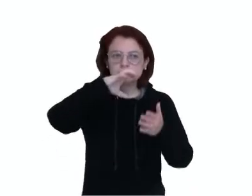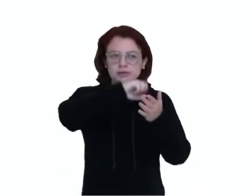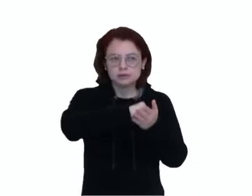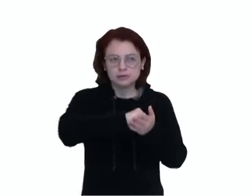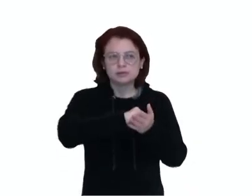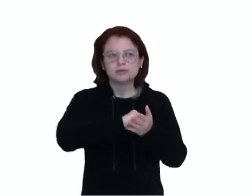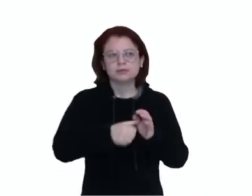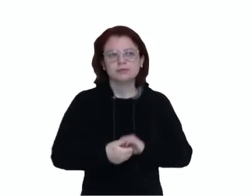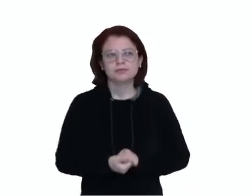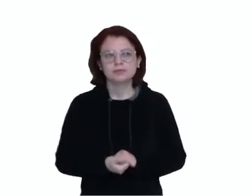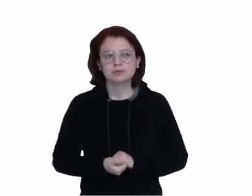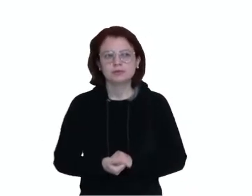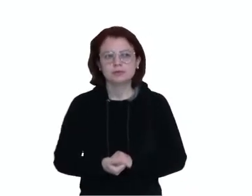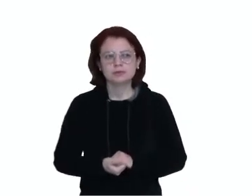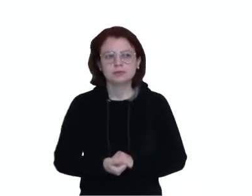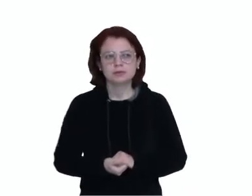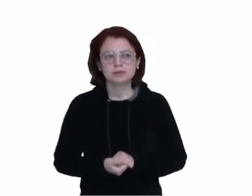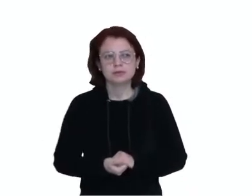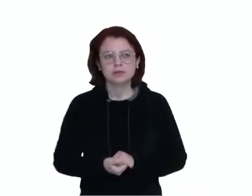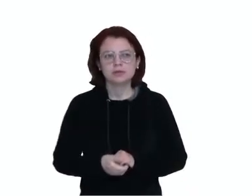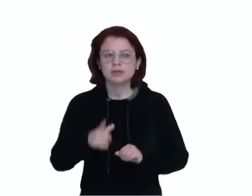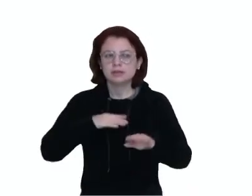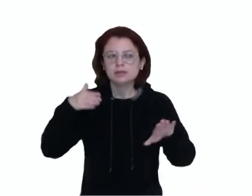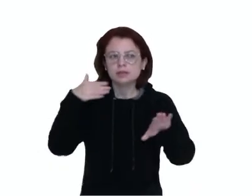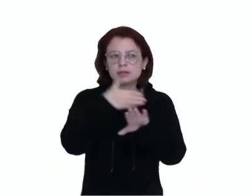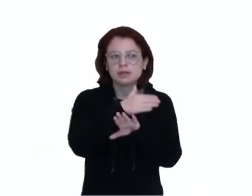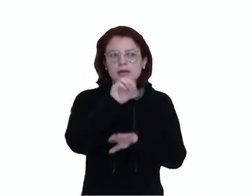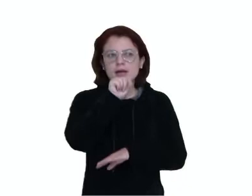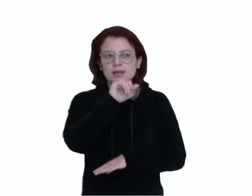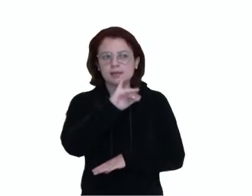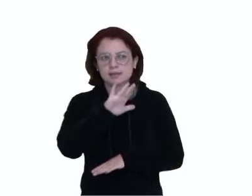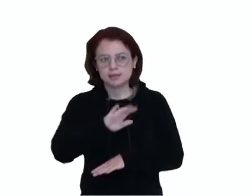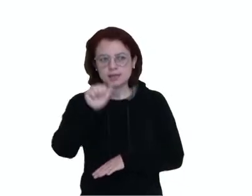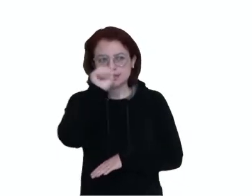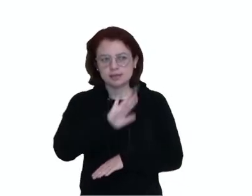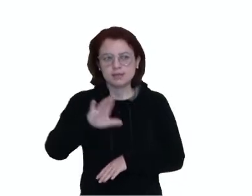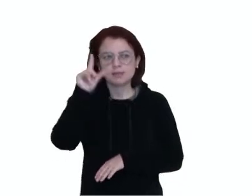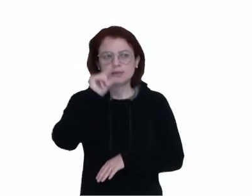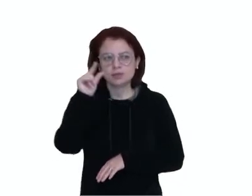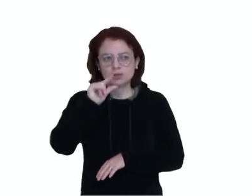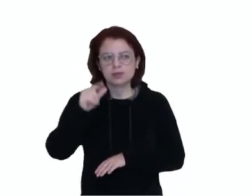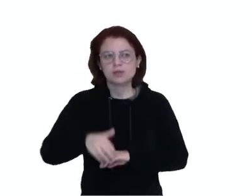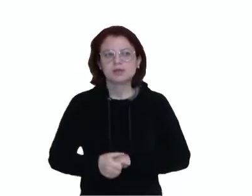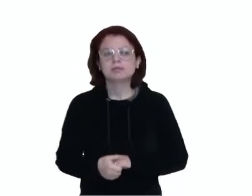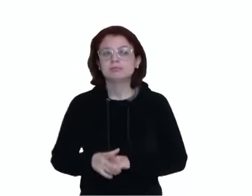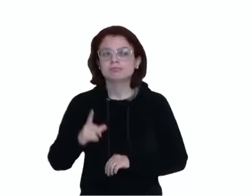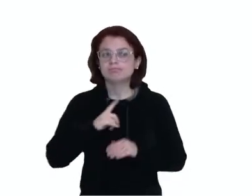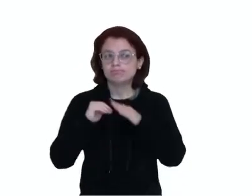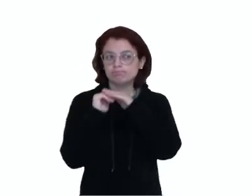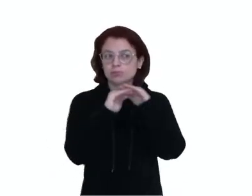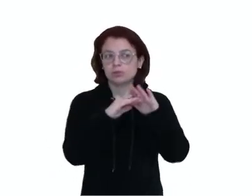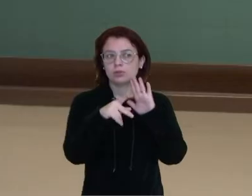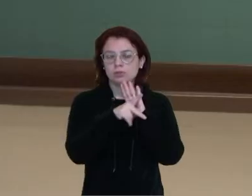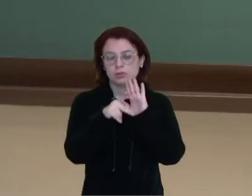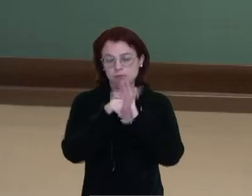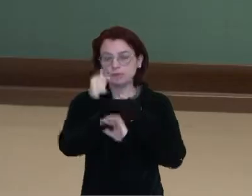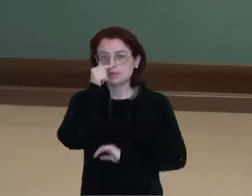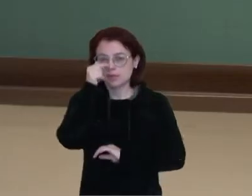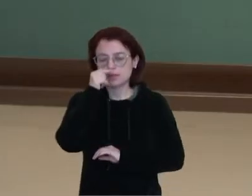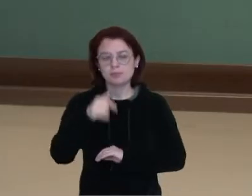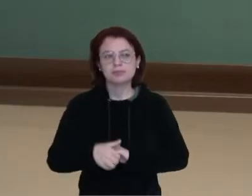Dário, ou Dario, né, invadiu a Ásia Menor, anexou territórios do Mar Egeu, ameaçando os interesses comerciais das cidades